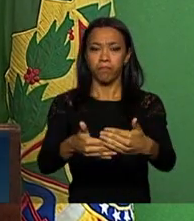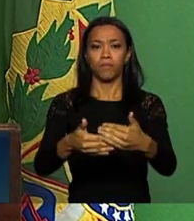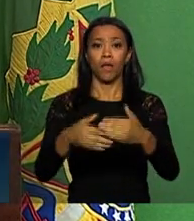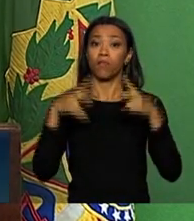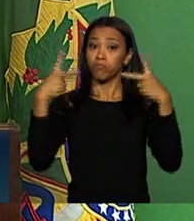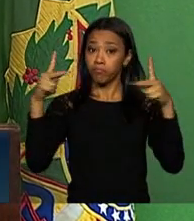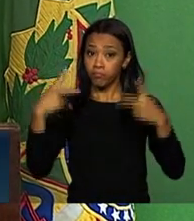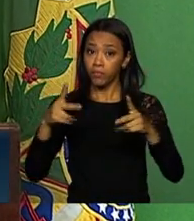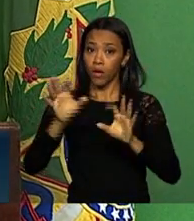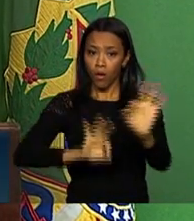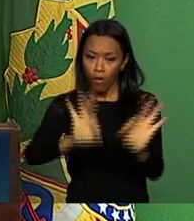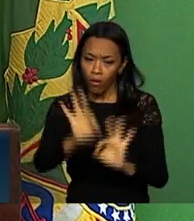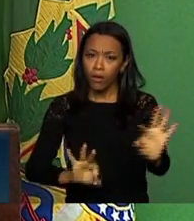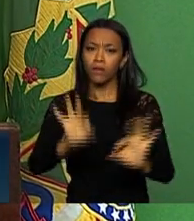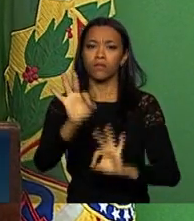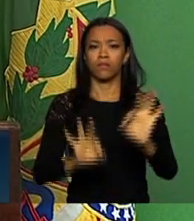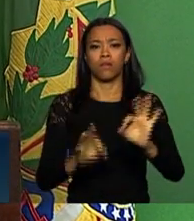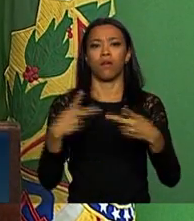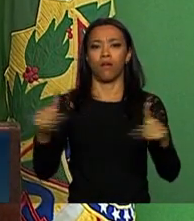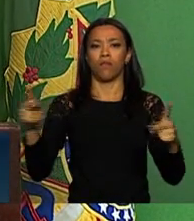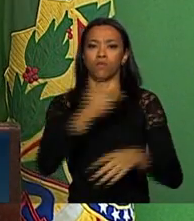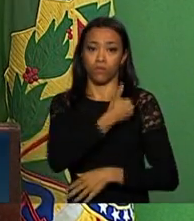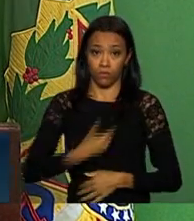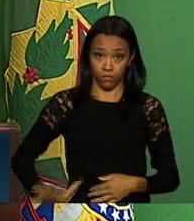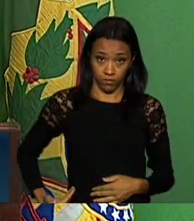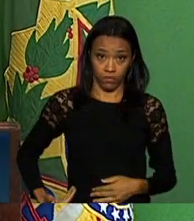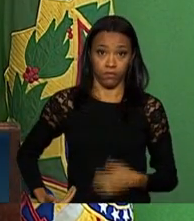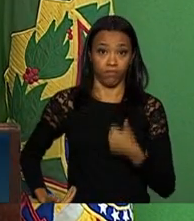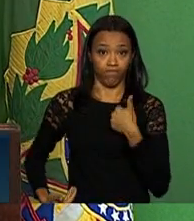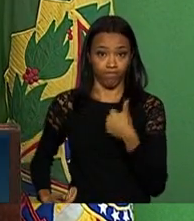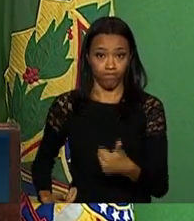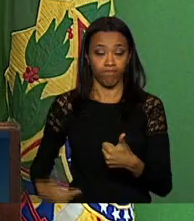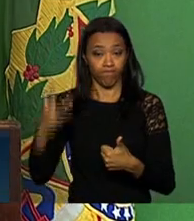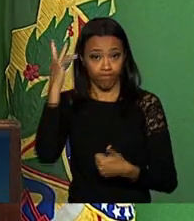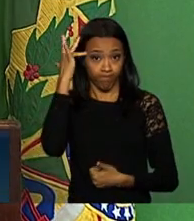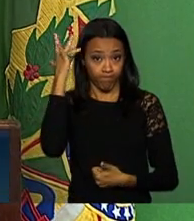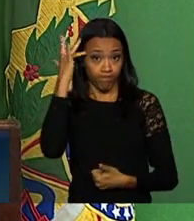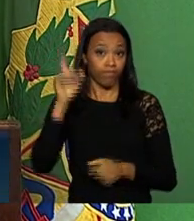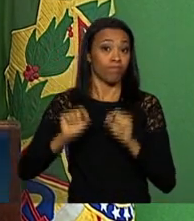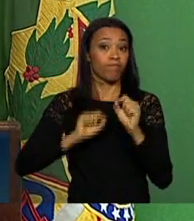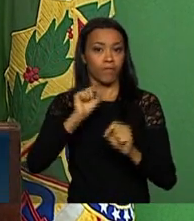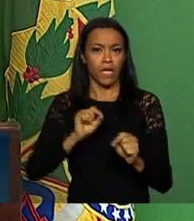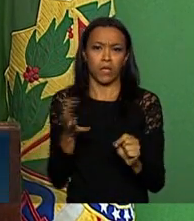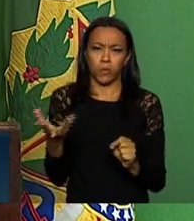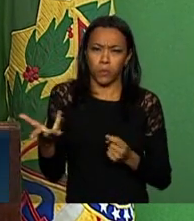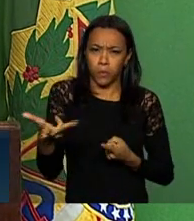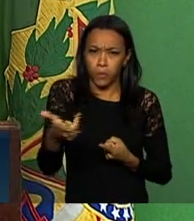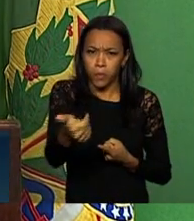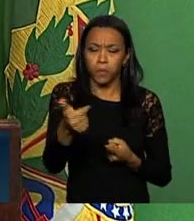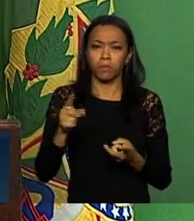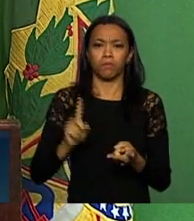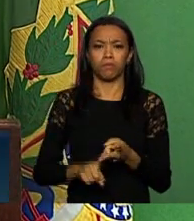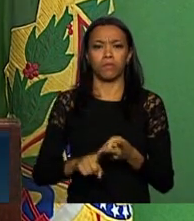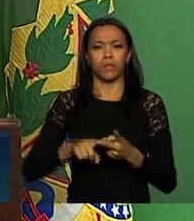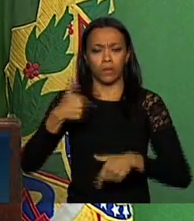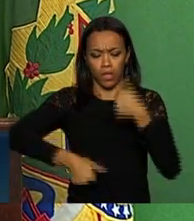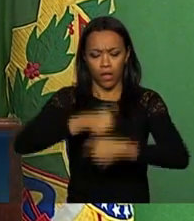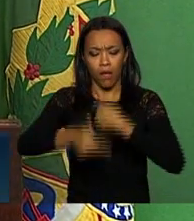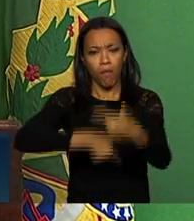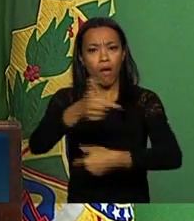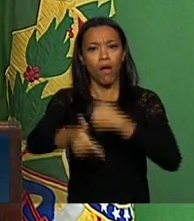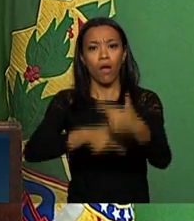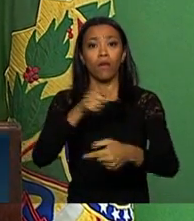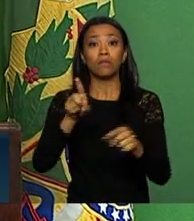estados modernos esses estados modernos eram ágeis eficientes baseados